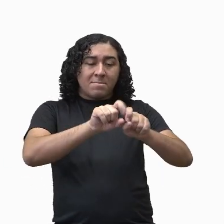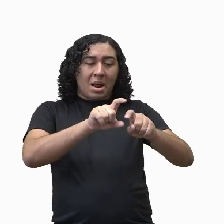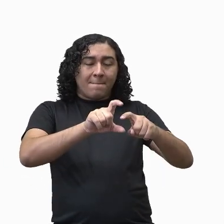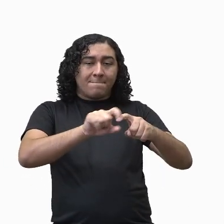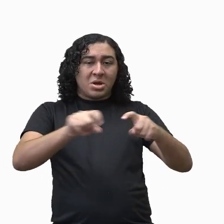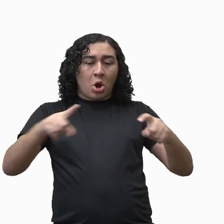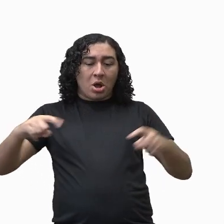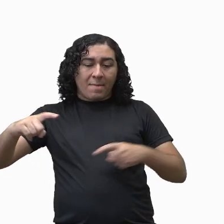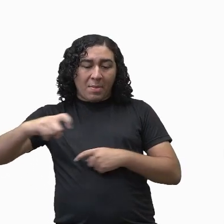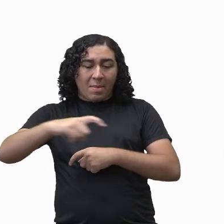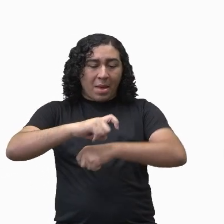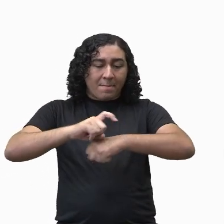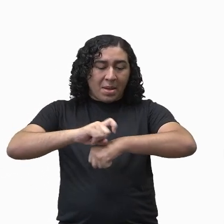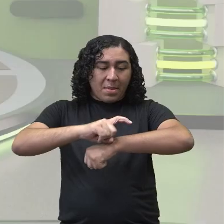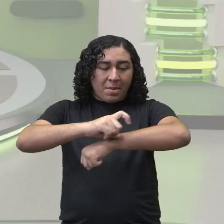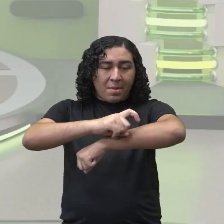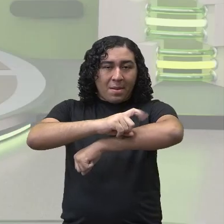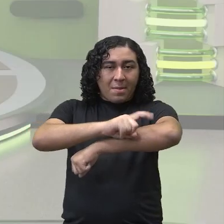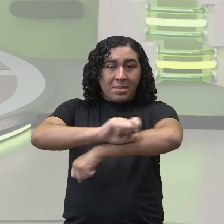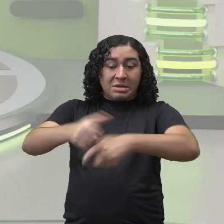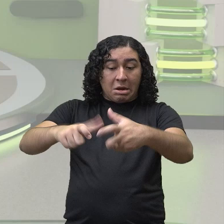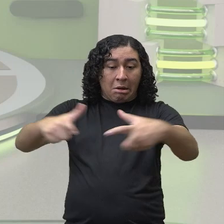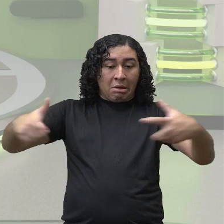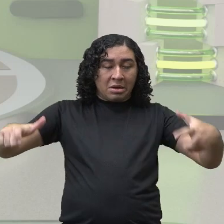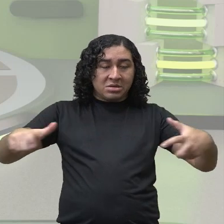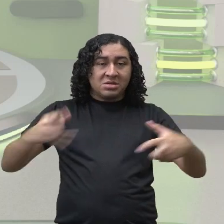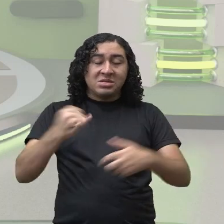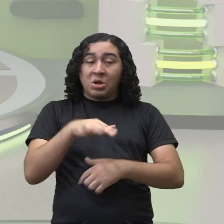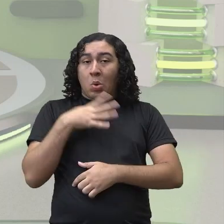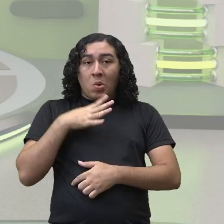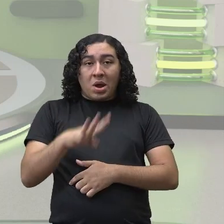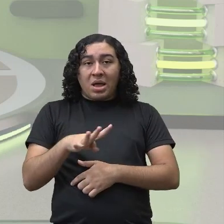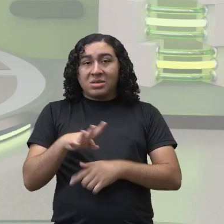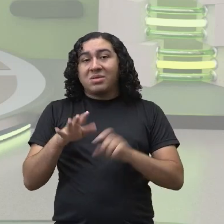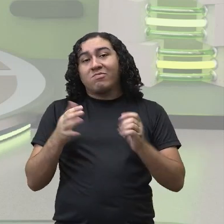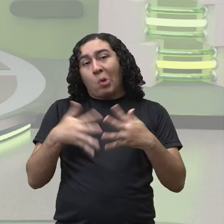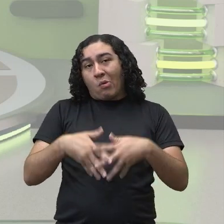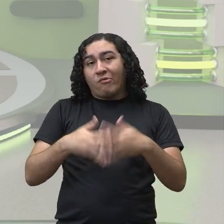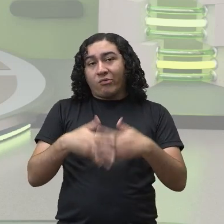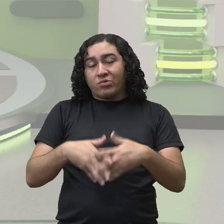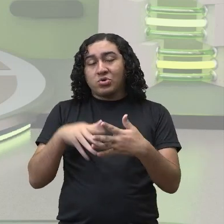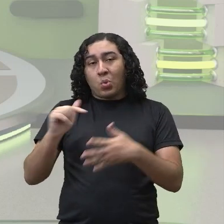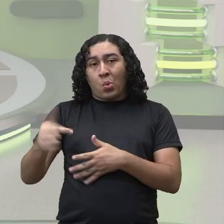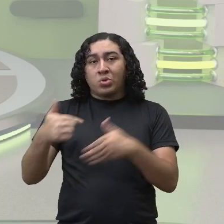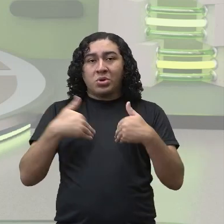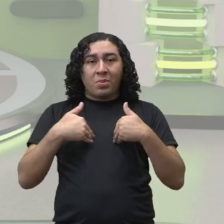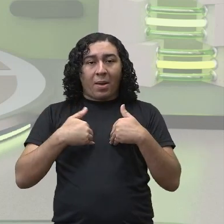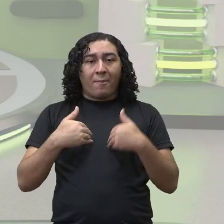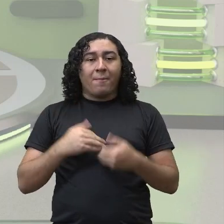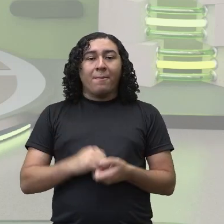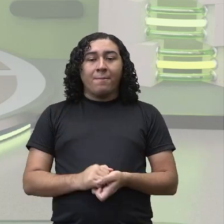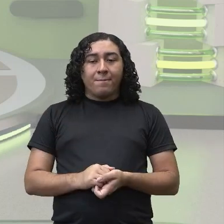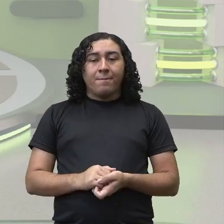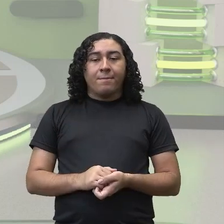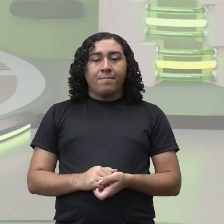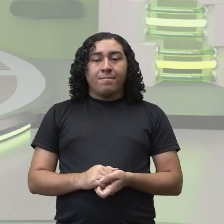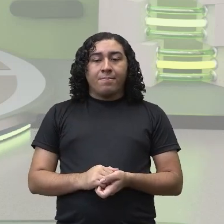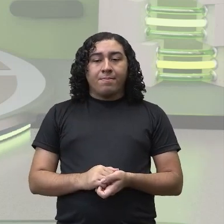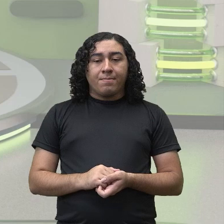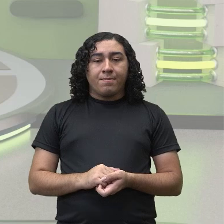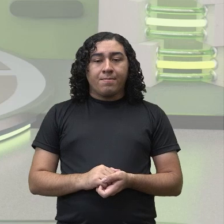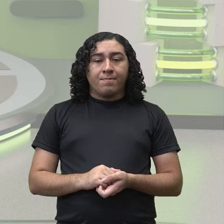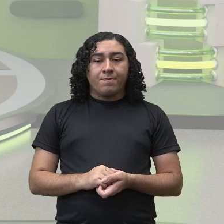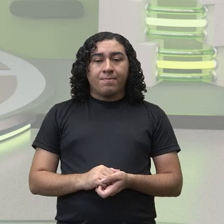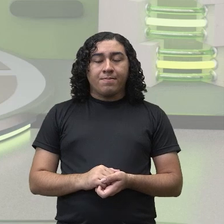Então, quem não tem muito conhecimento sobre esse tipo de indivíduo pode confundir ele com um ou com outro. Mas